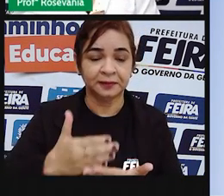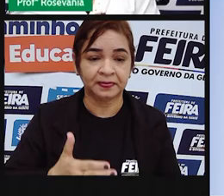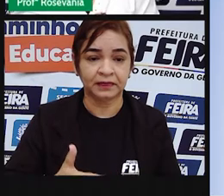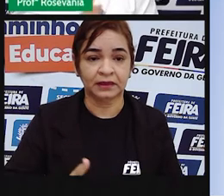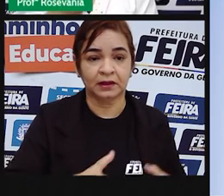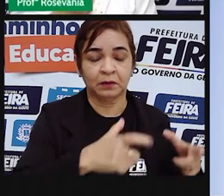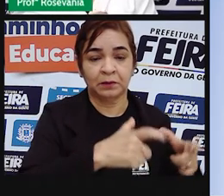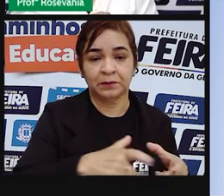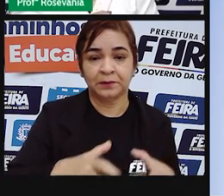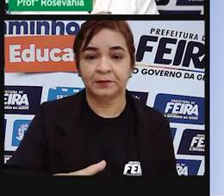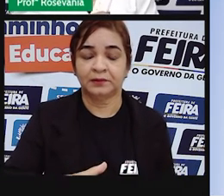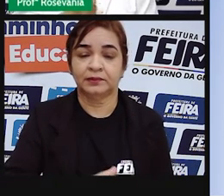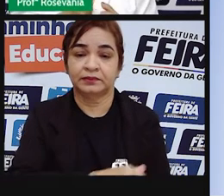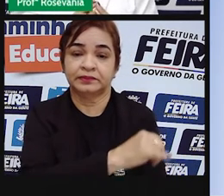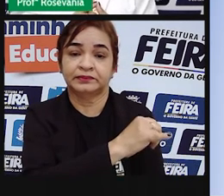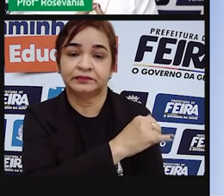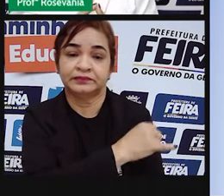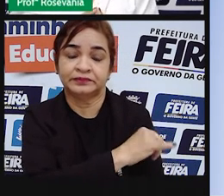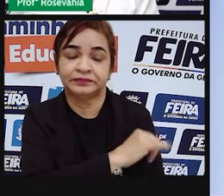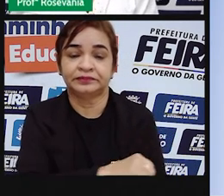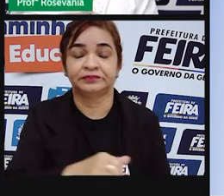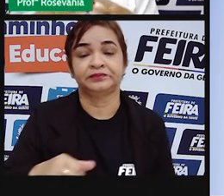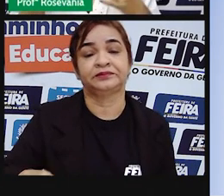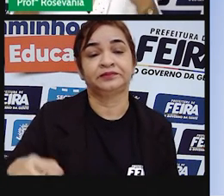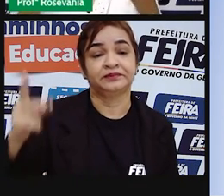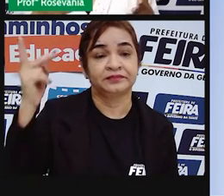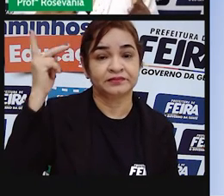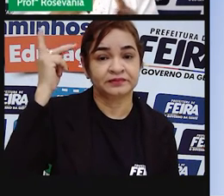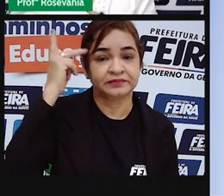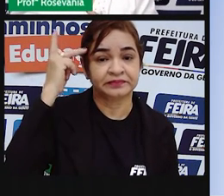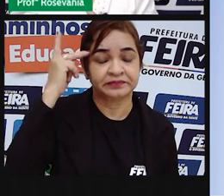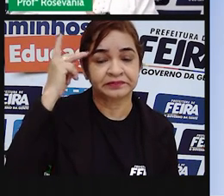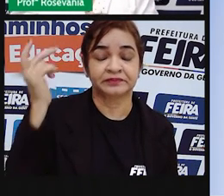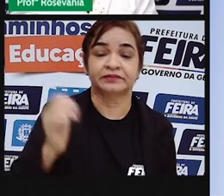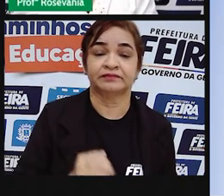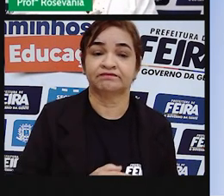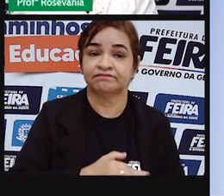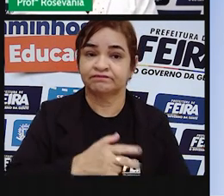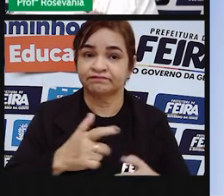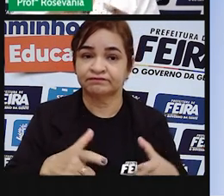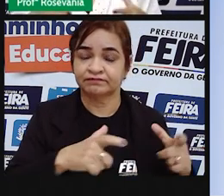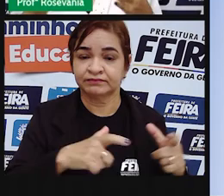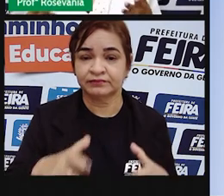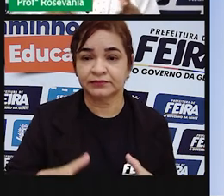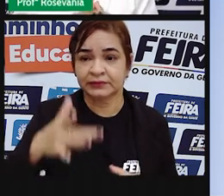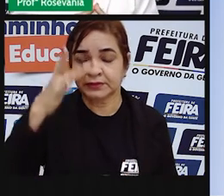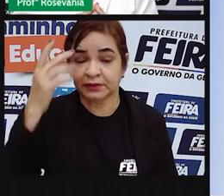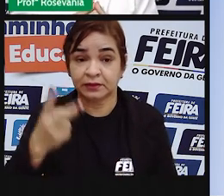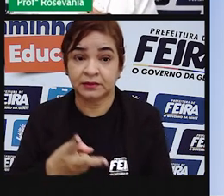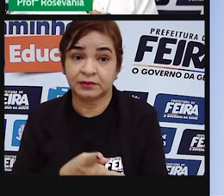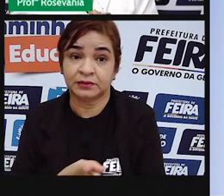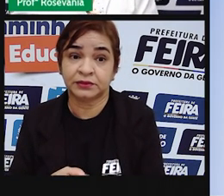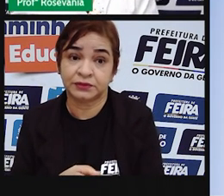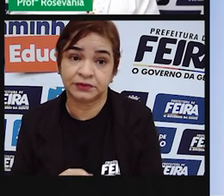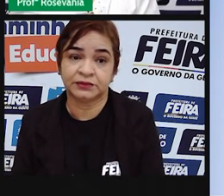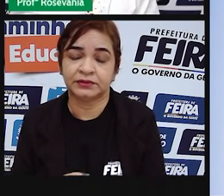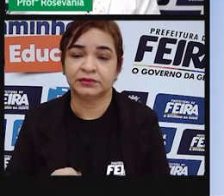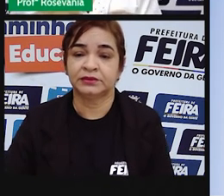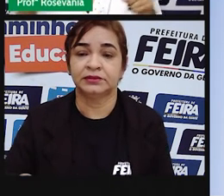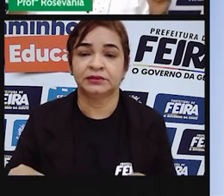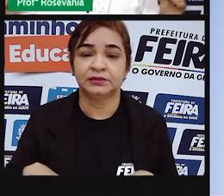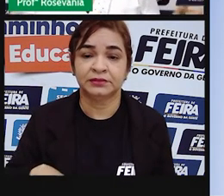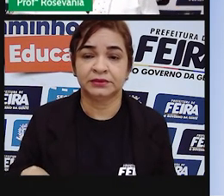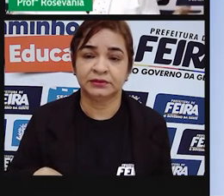estados como São Paulo como o Rio de Janeiro tava Minas Gerais ainda como é é pontos atuantes nesse processo migratório